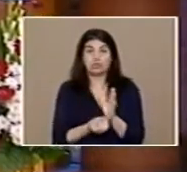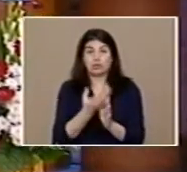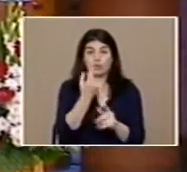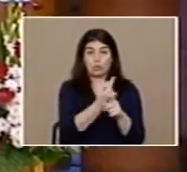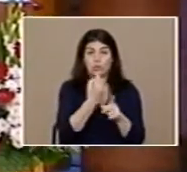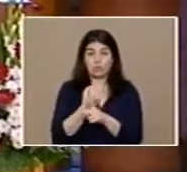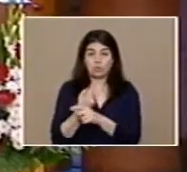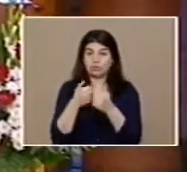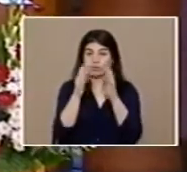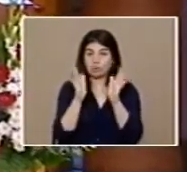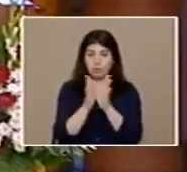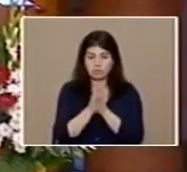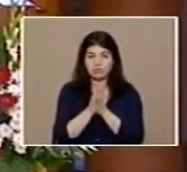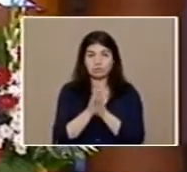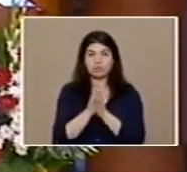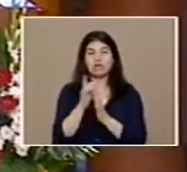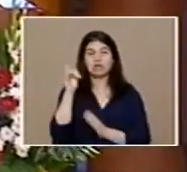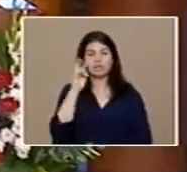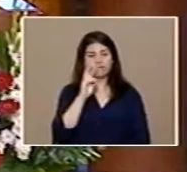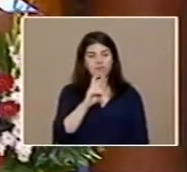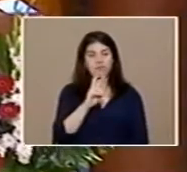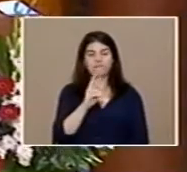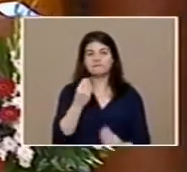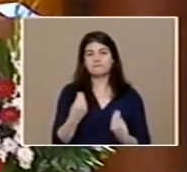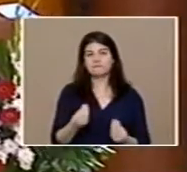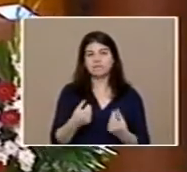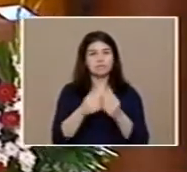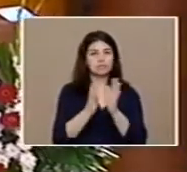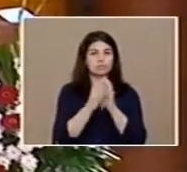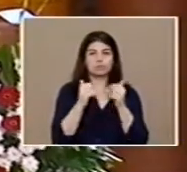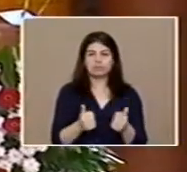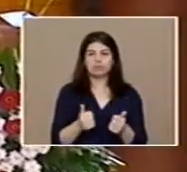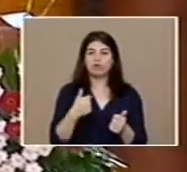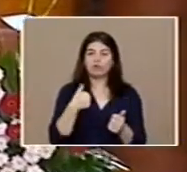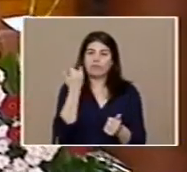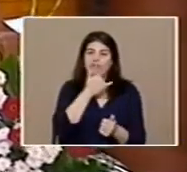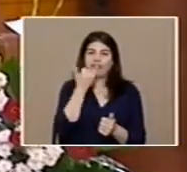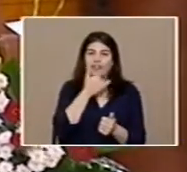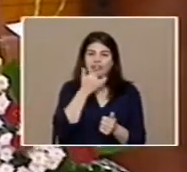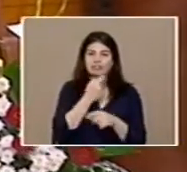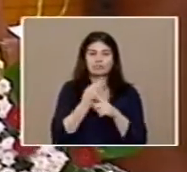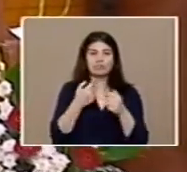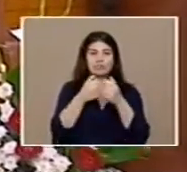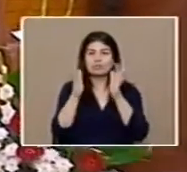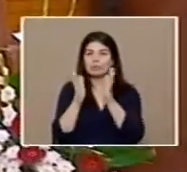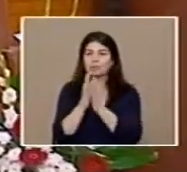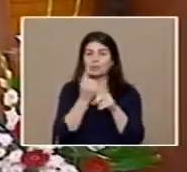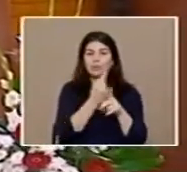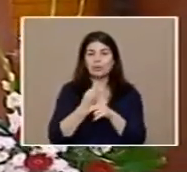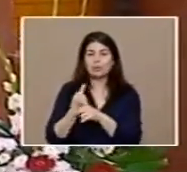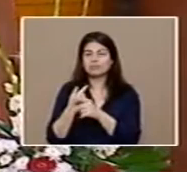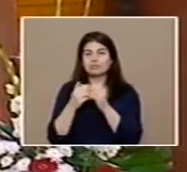viu que tudo era muito bom e alegrou-se e ficou feliz porque tudo era muito bom bom